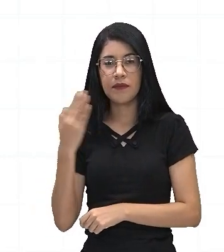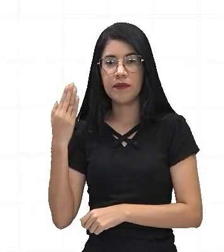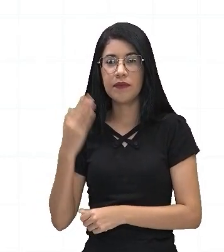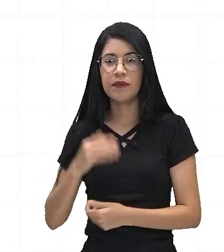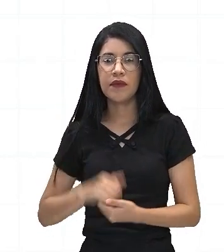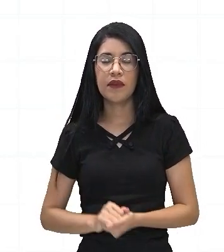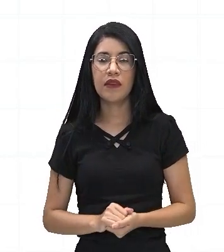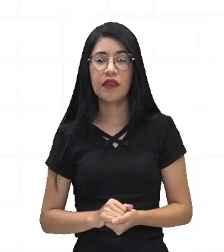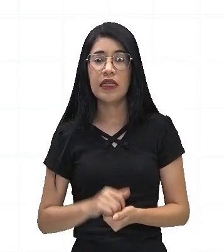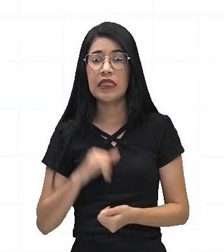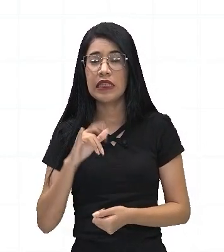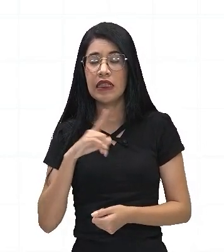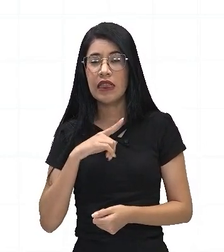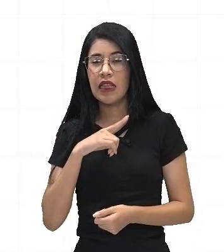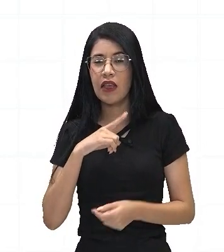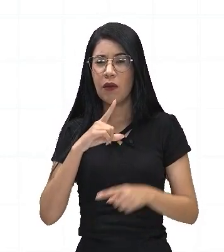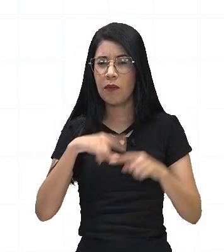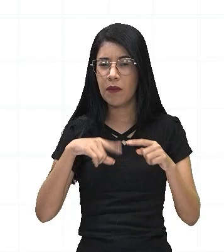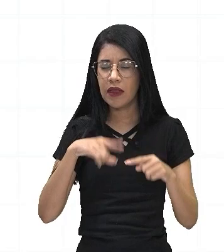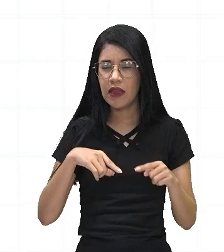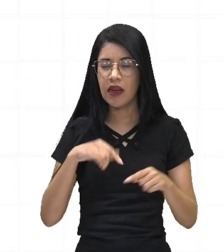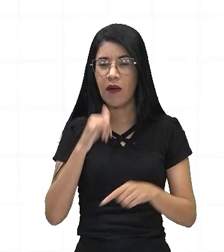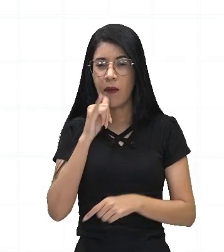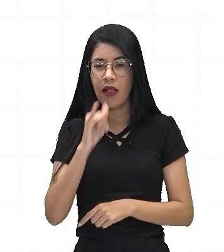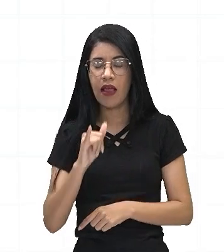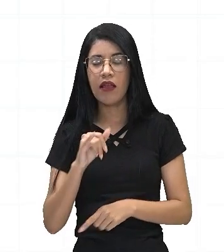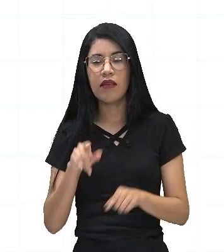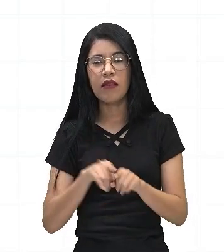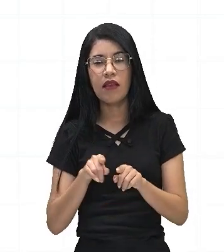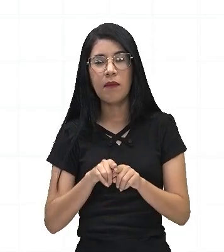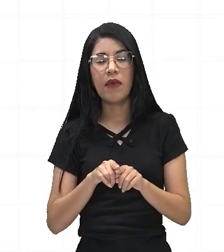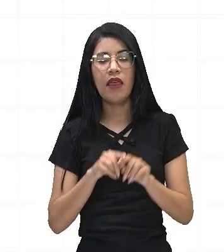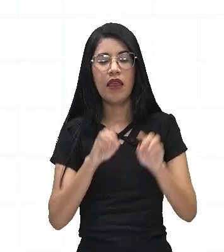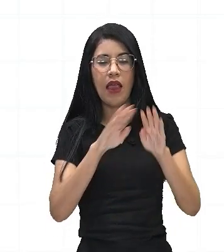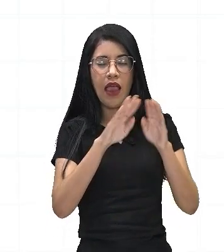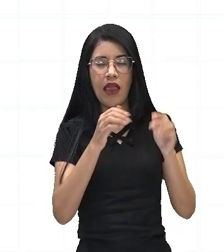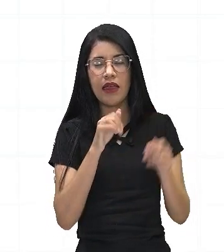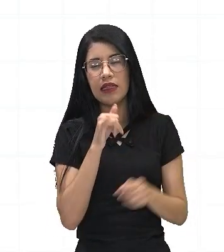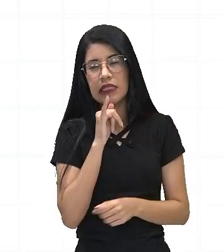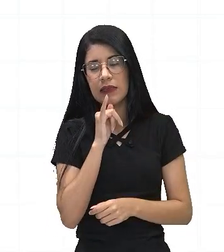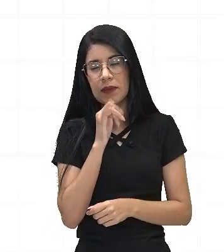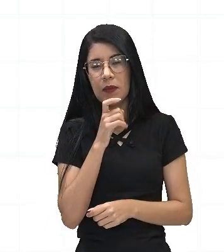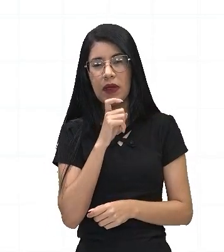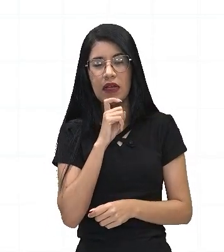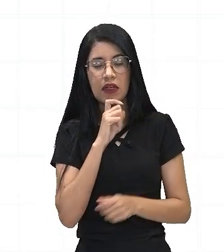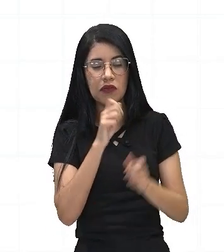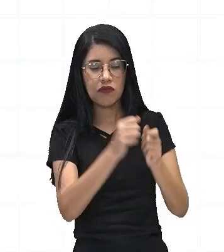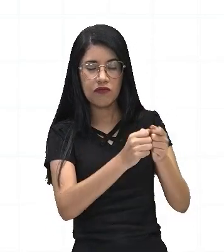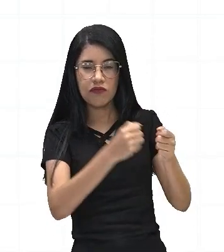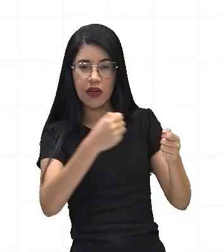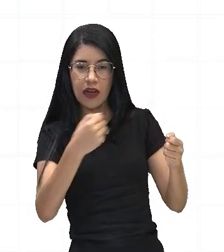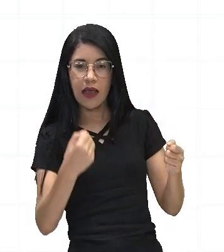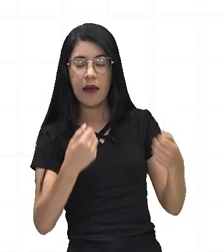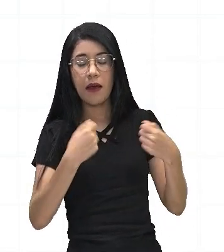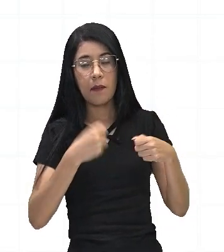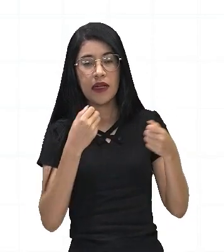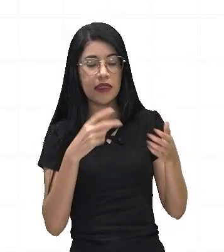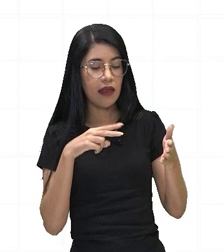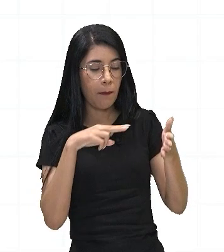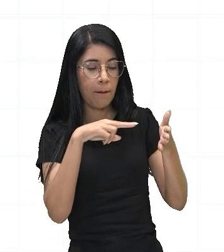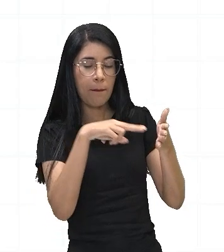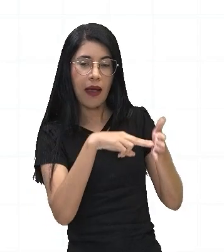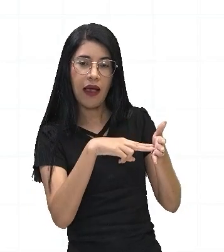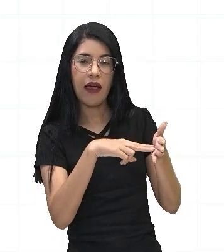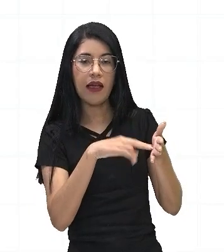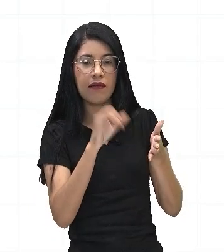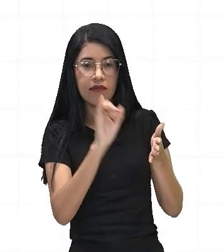um componente eletrônico, um eletrodoméstico, por exemplo, a gente precisa que ele funcione, a gente vai precisar conectar ele na tomada, como você visualiza